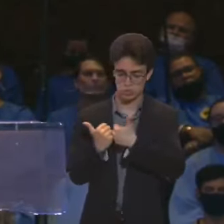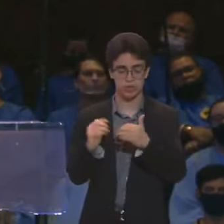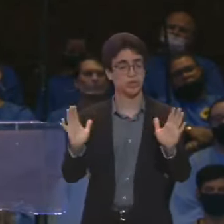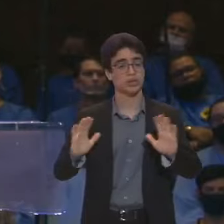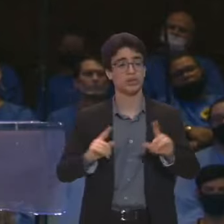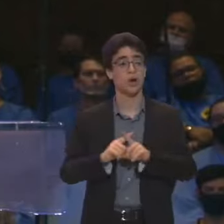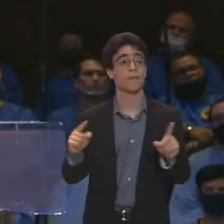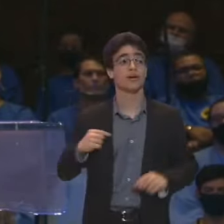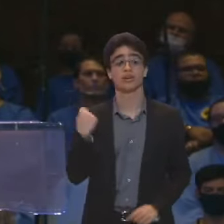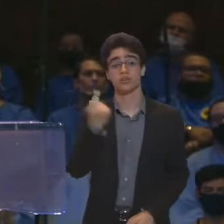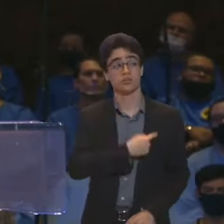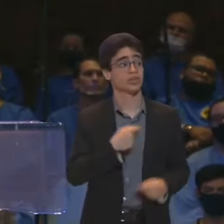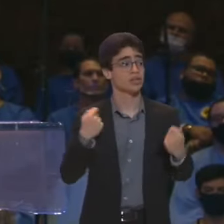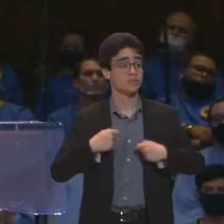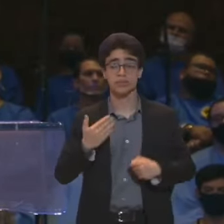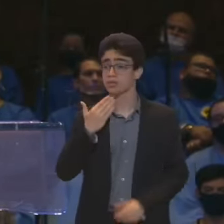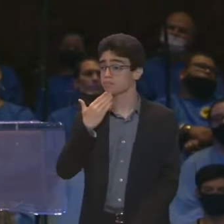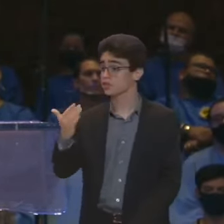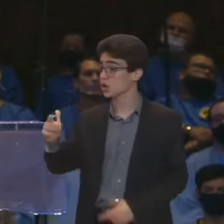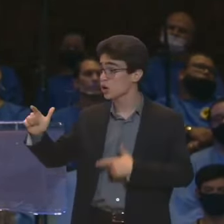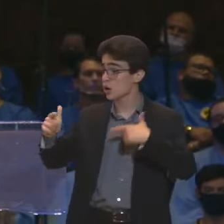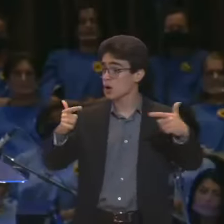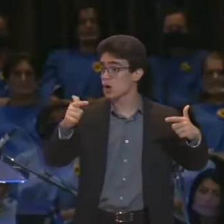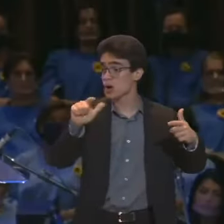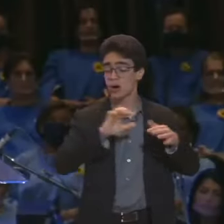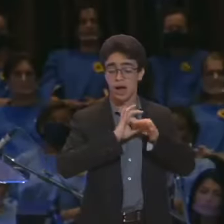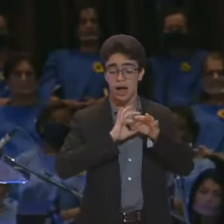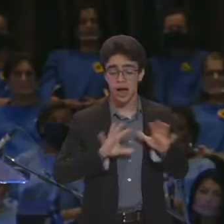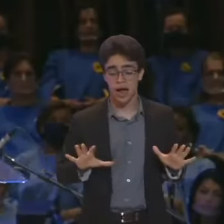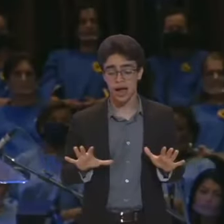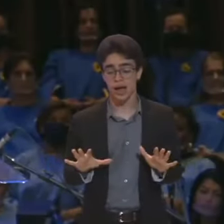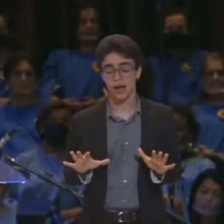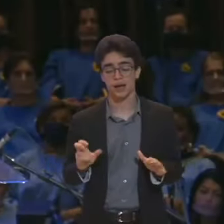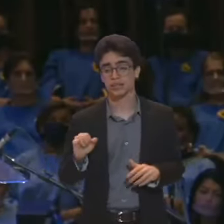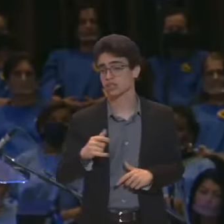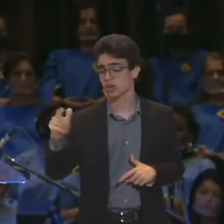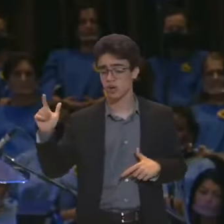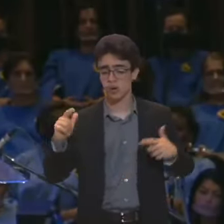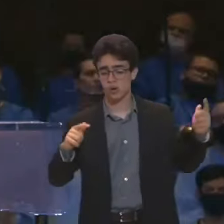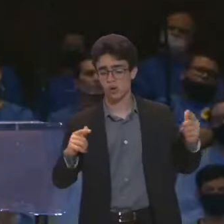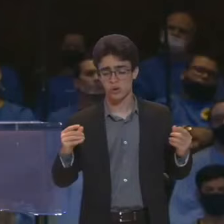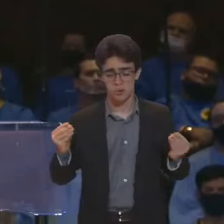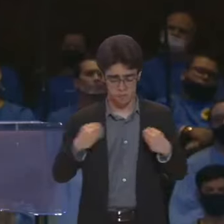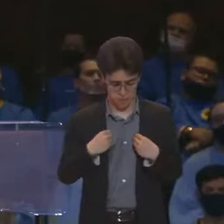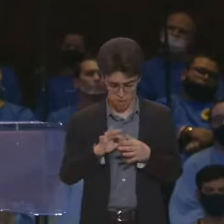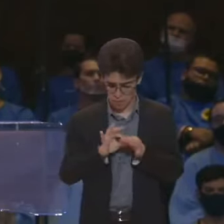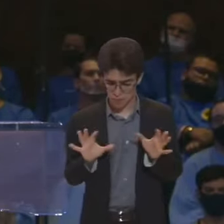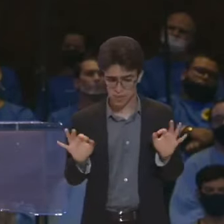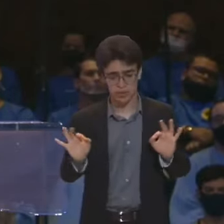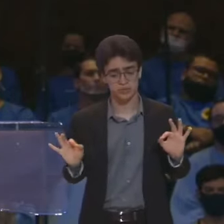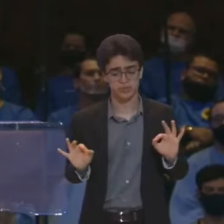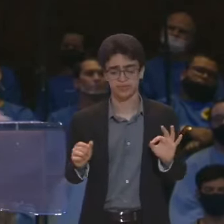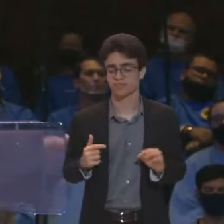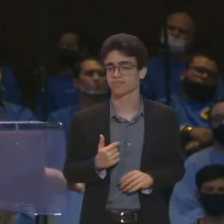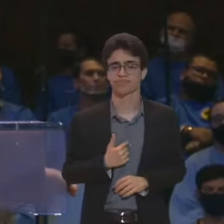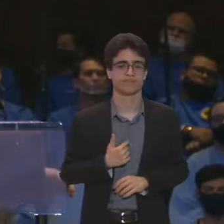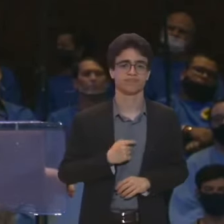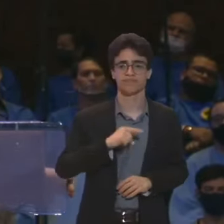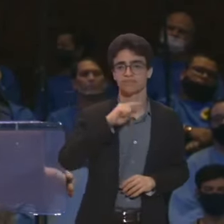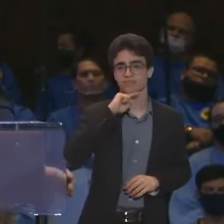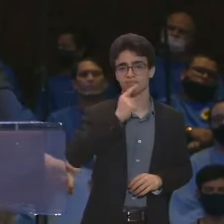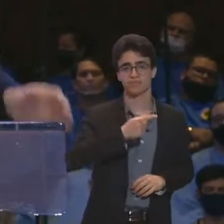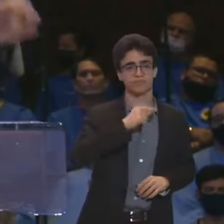tem que conquistar a permissão dos outros. Sem a permissão dos outros, você não penetra nada, não entra